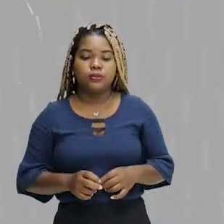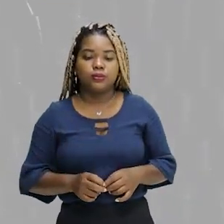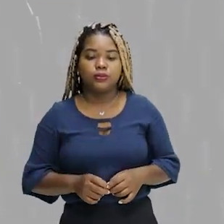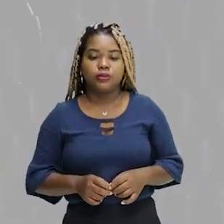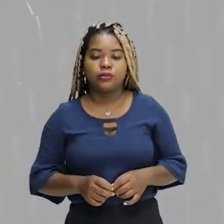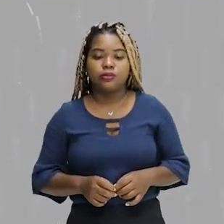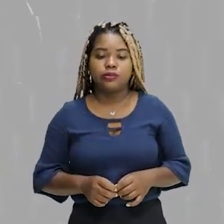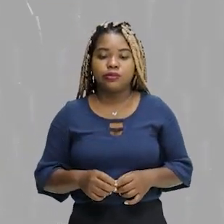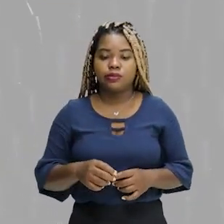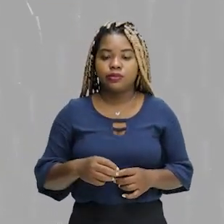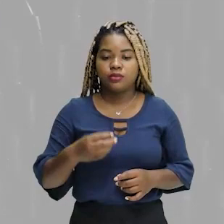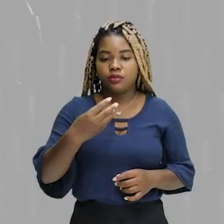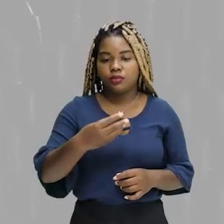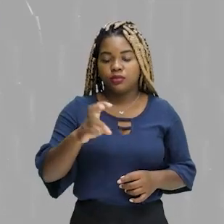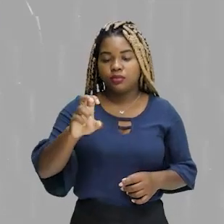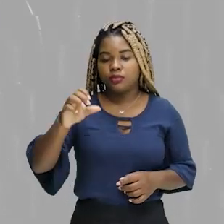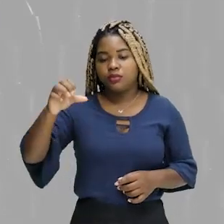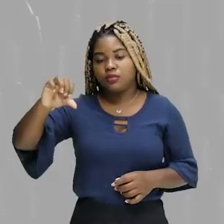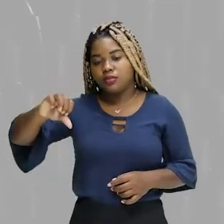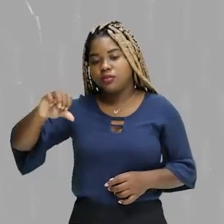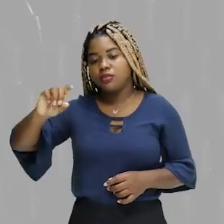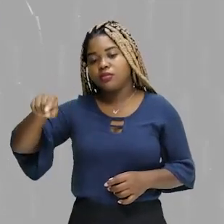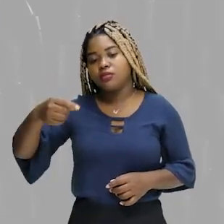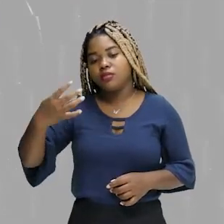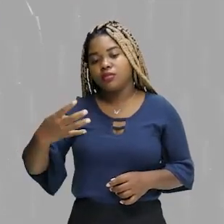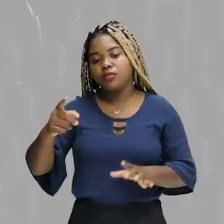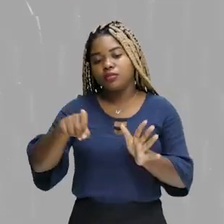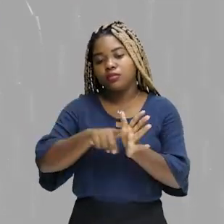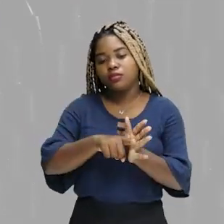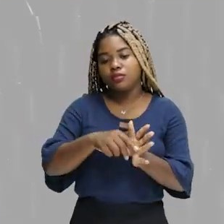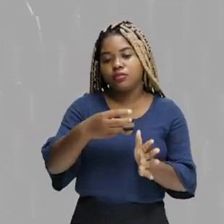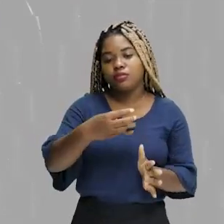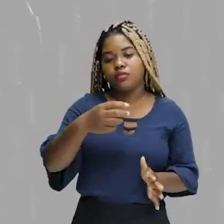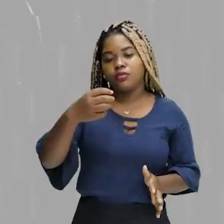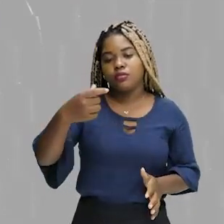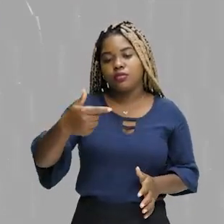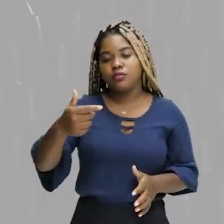subtração. 359,4 menos